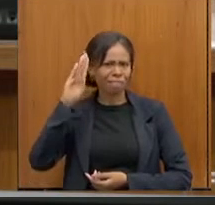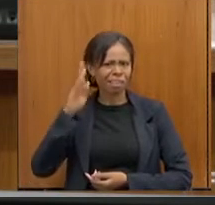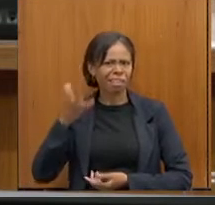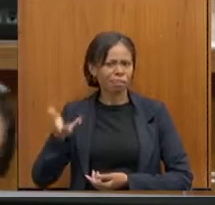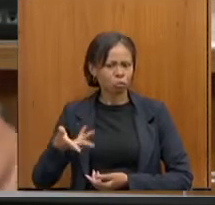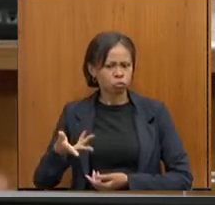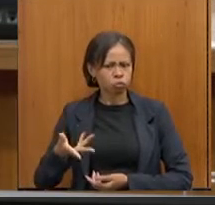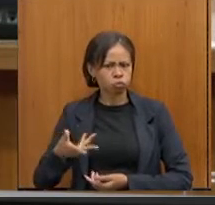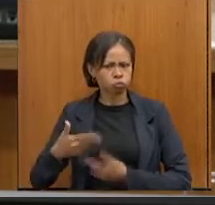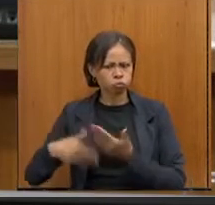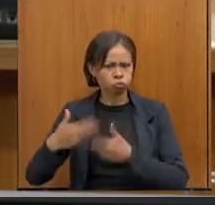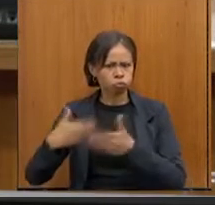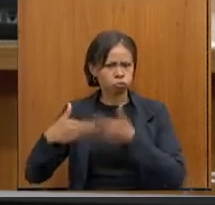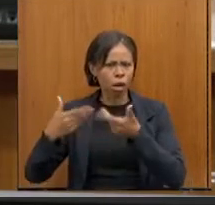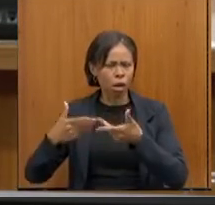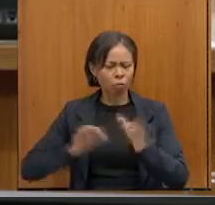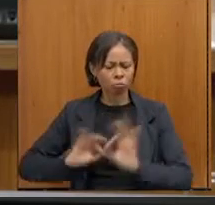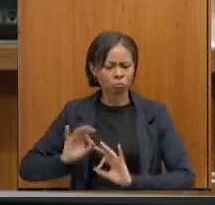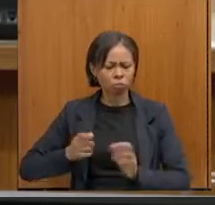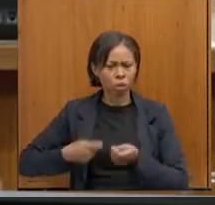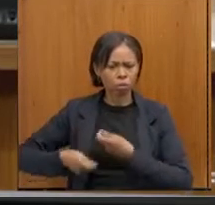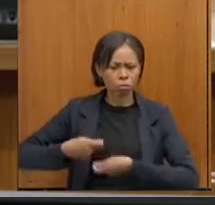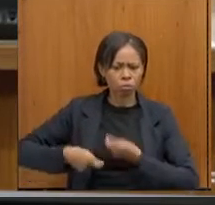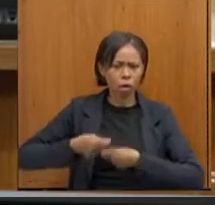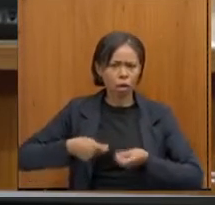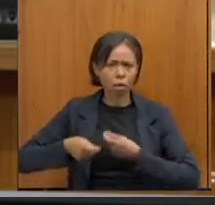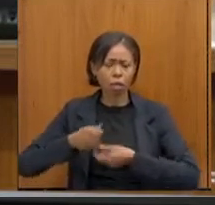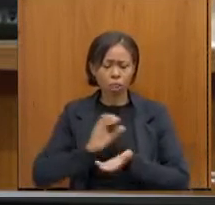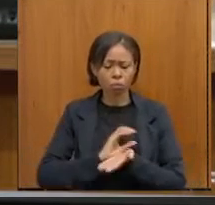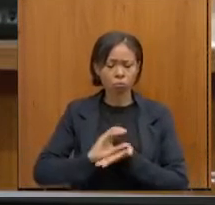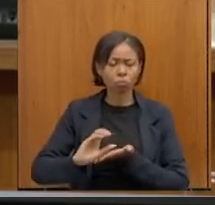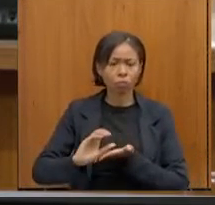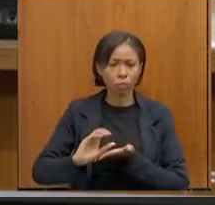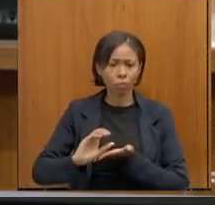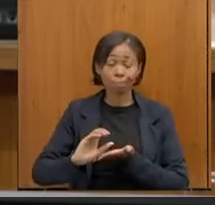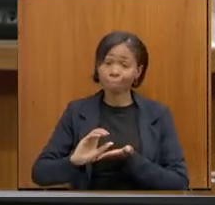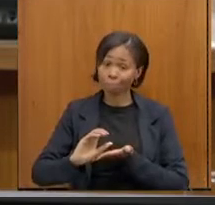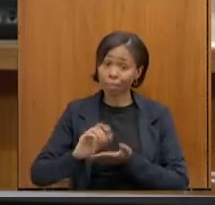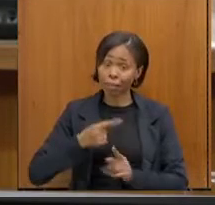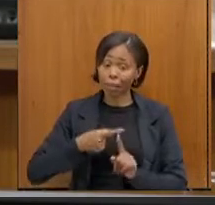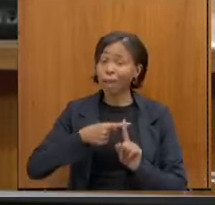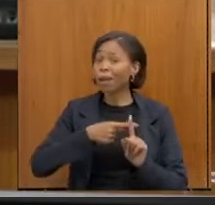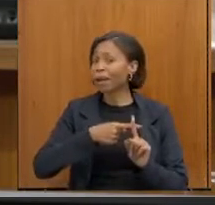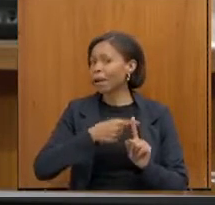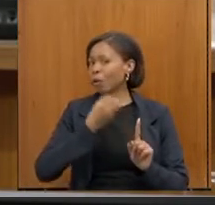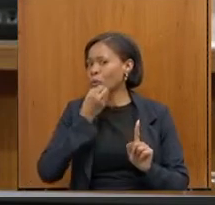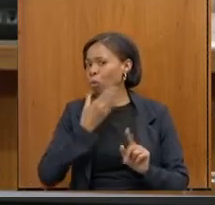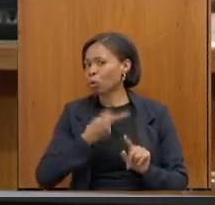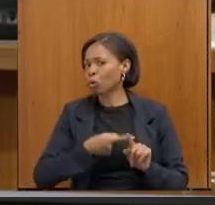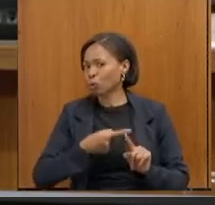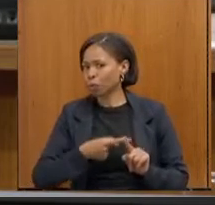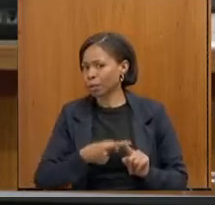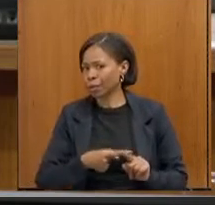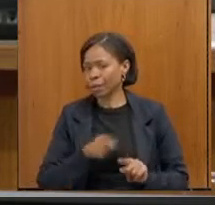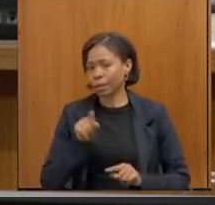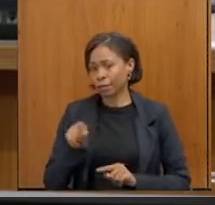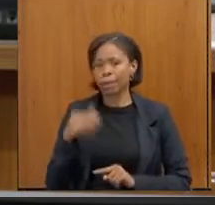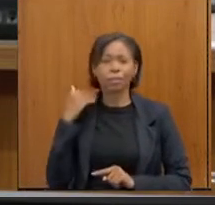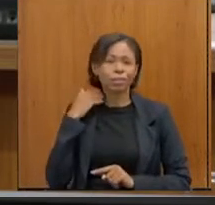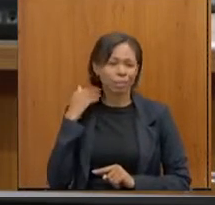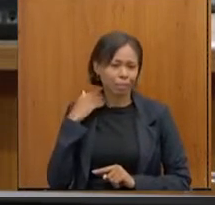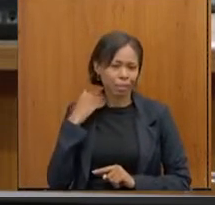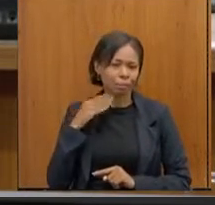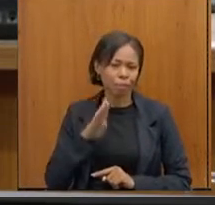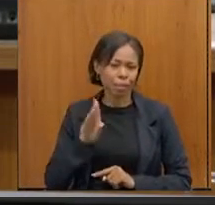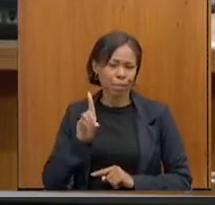né de operação desses créditos e como a grande vantagem que nunca de MG o empresário Ele